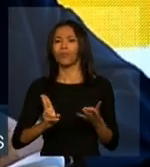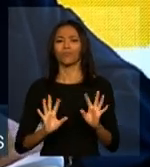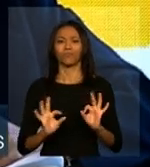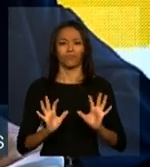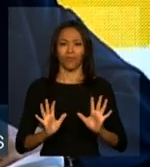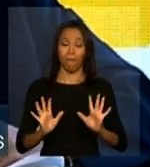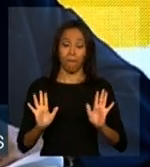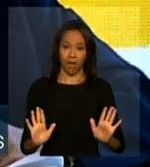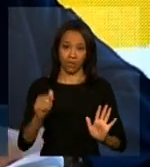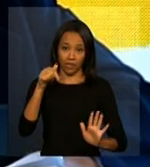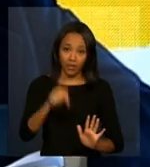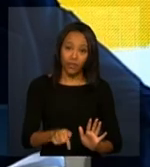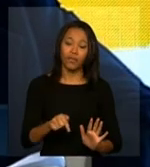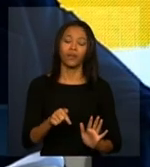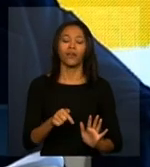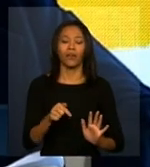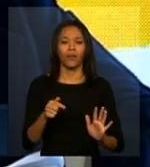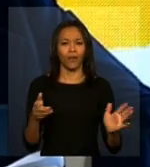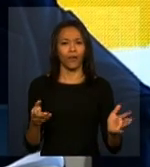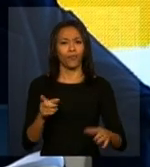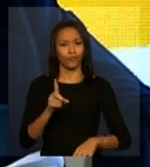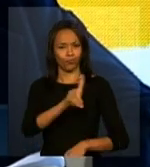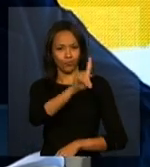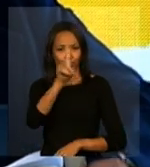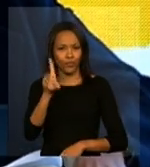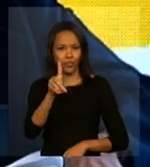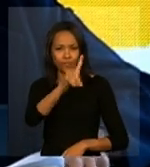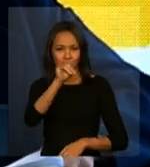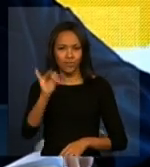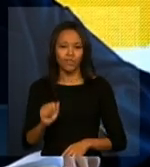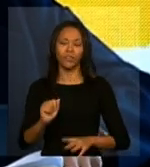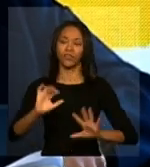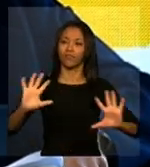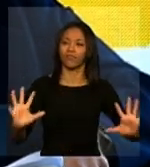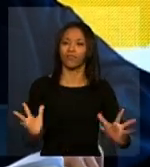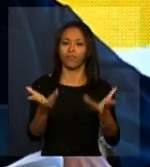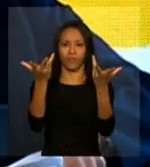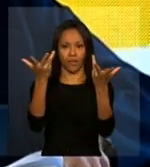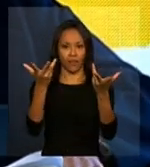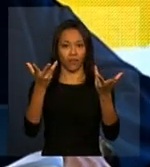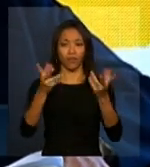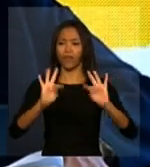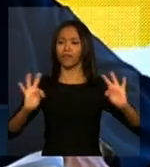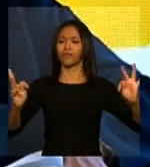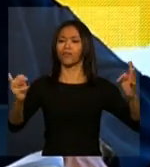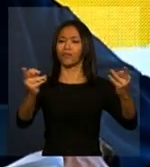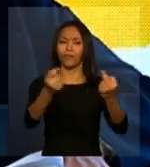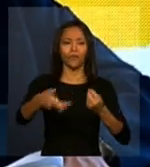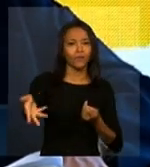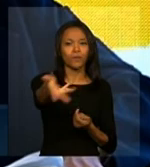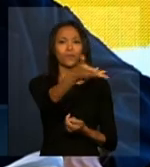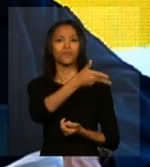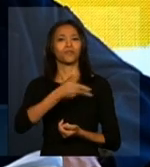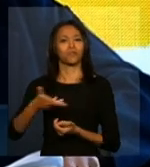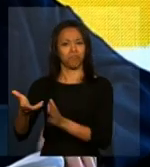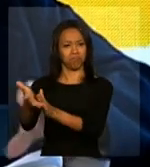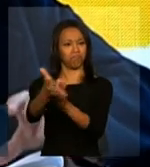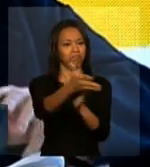momento certamente de muitas homenagens. Eu homenageio a todas e todas, eu acho